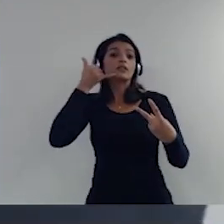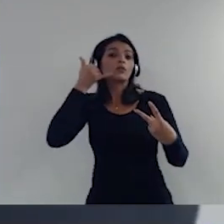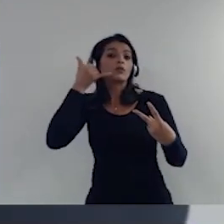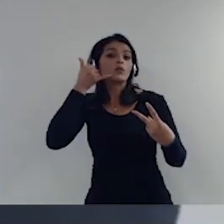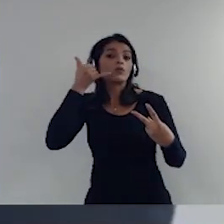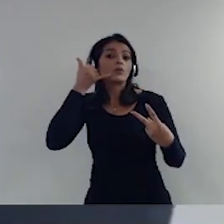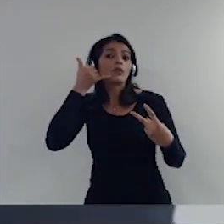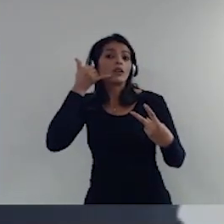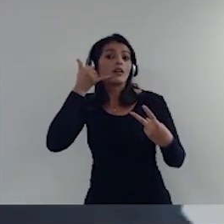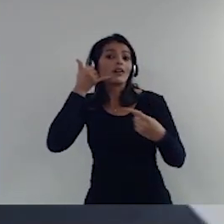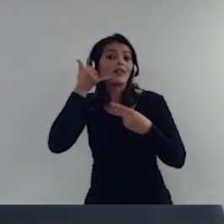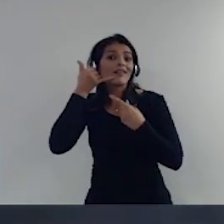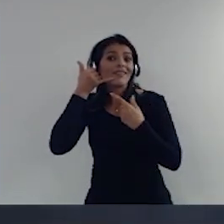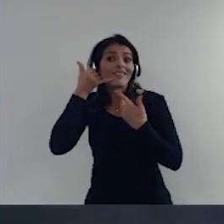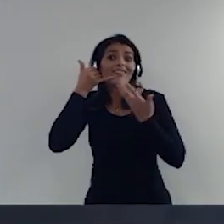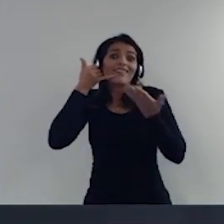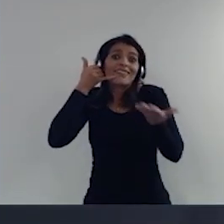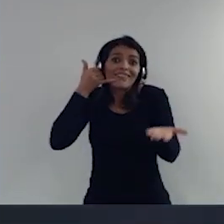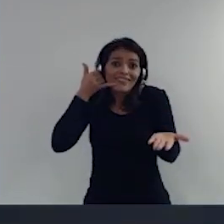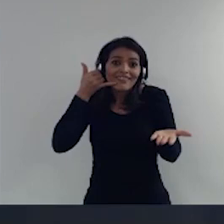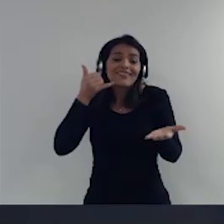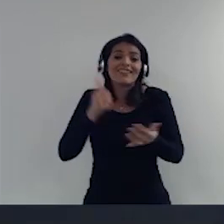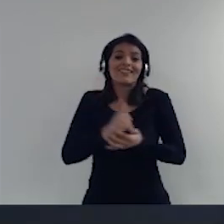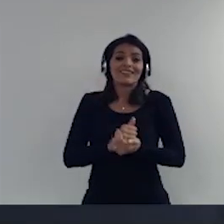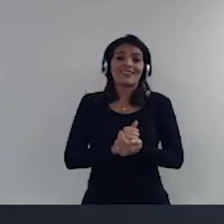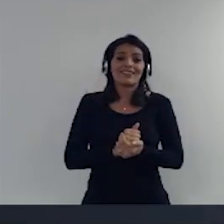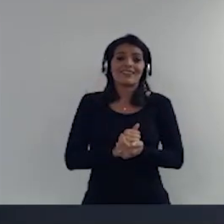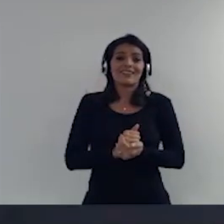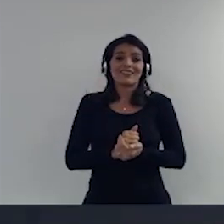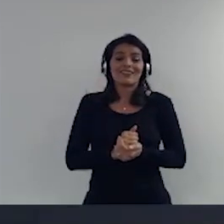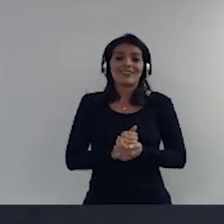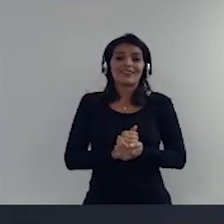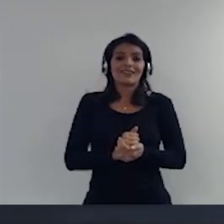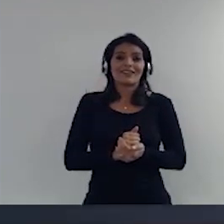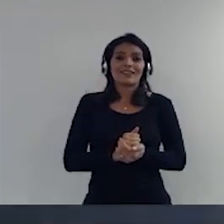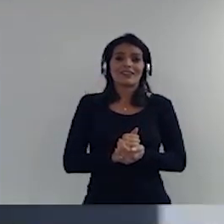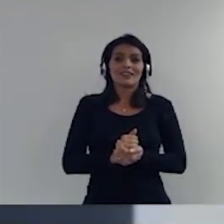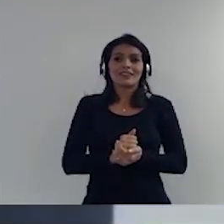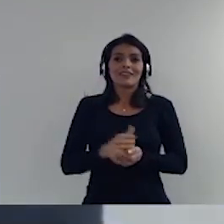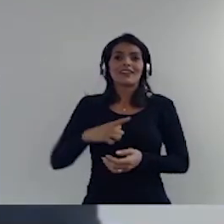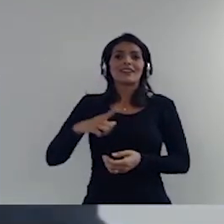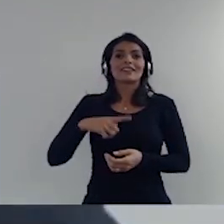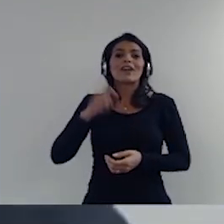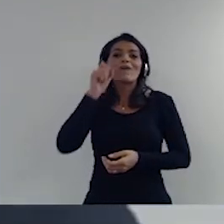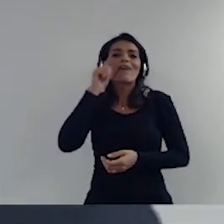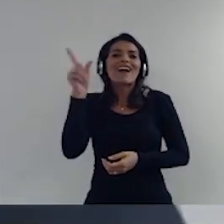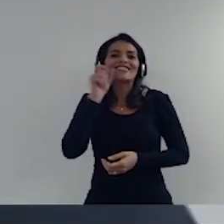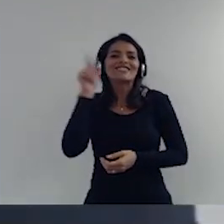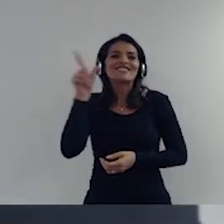com... Depois, assim, só deixa eu tirar o gatinho aqui, que senão vai cair a minha internet.